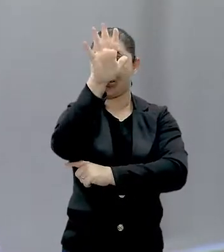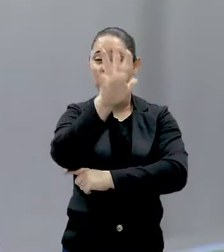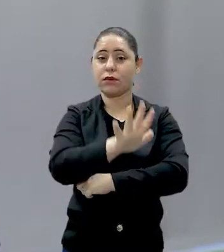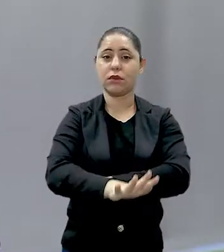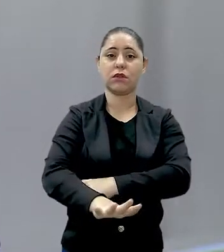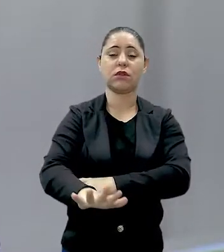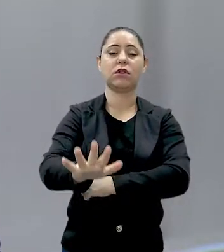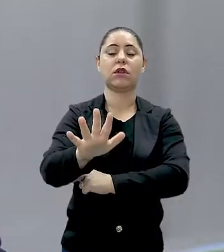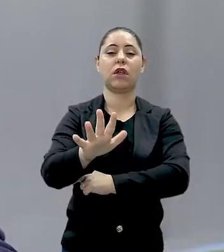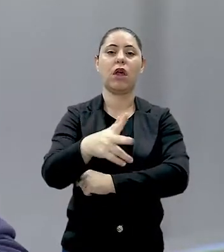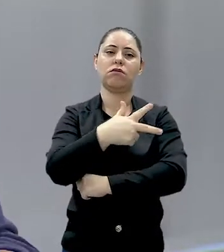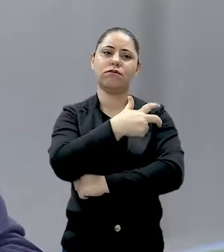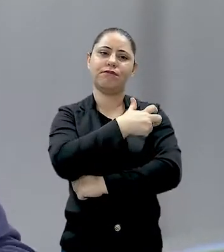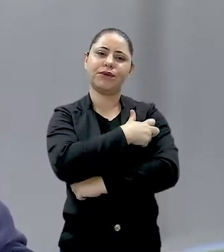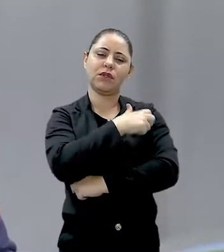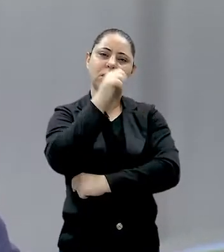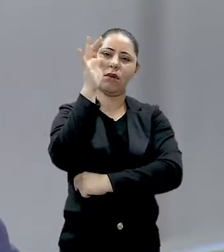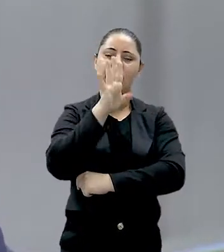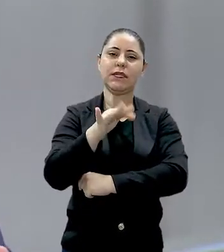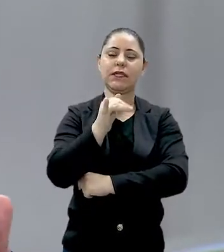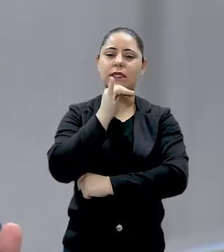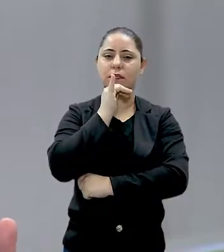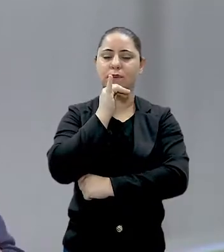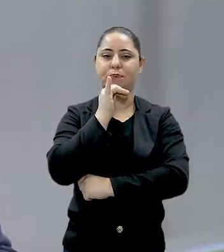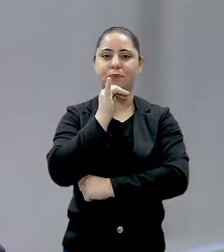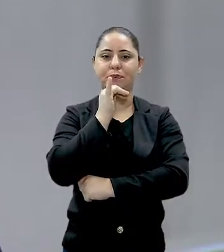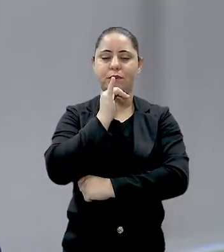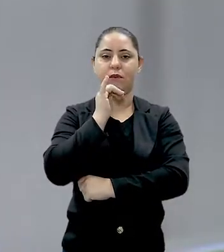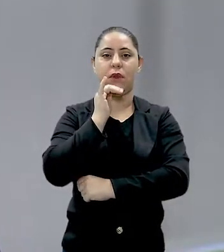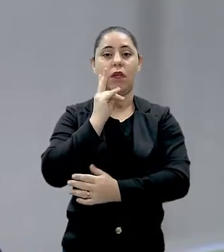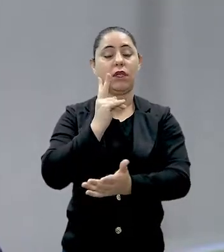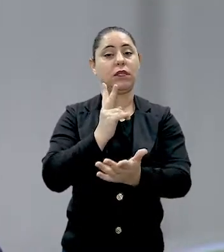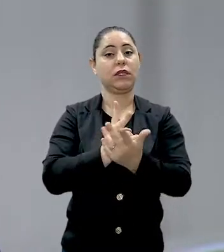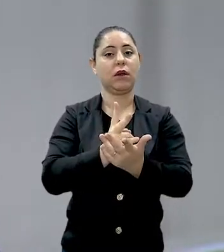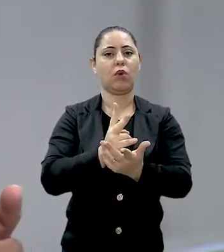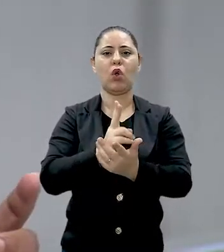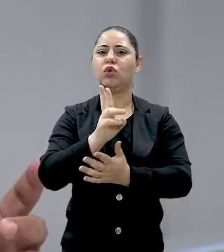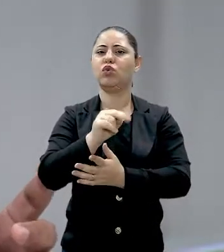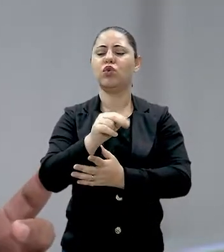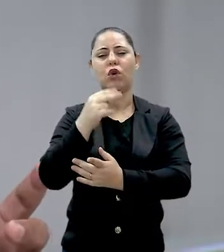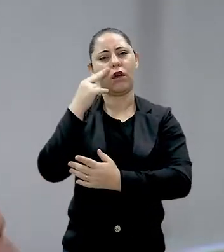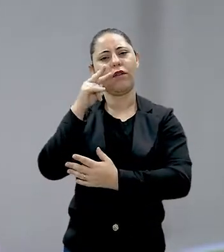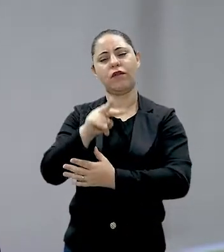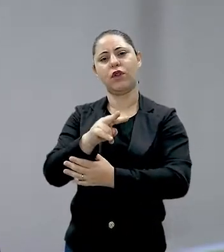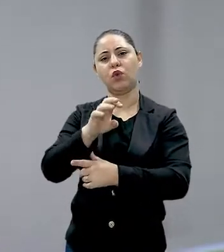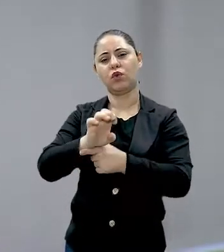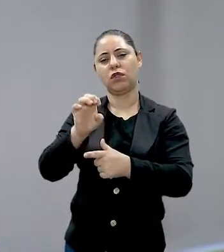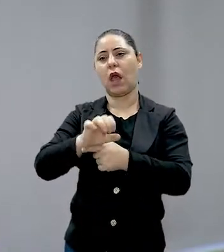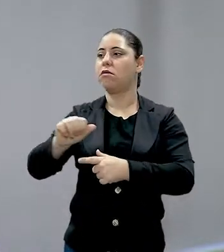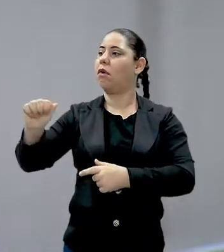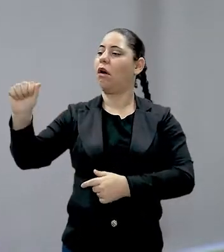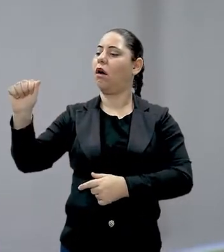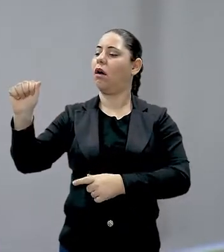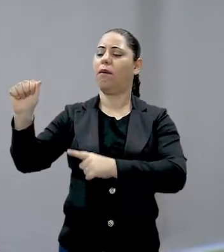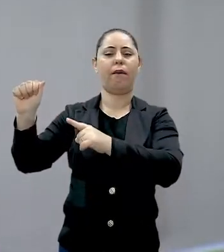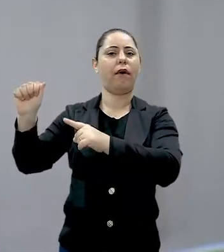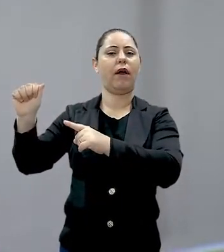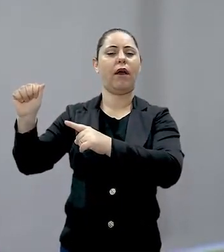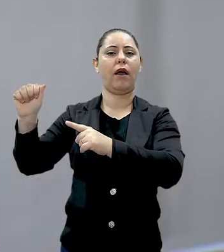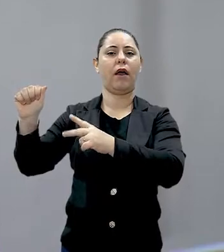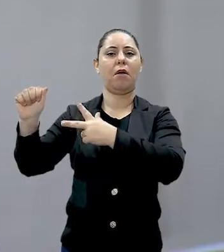imunização, campanhas de vacinação, por exemplo, você nunca viu o estado